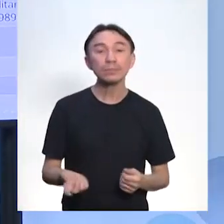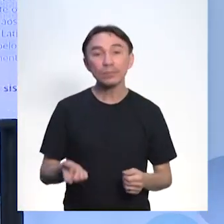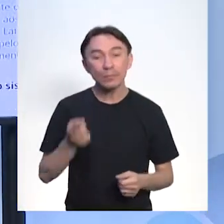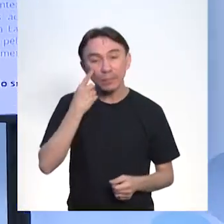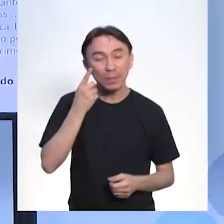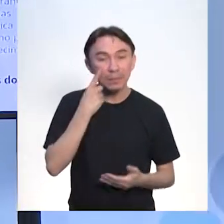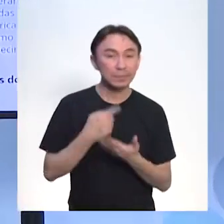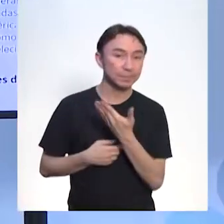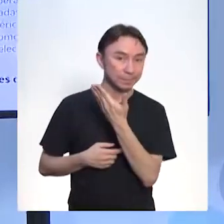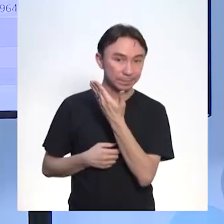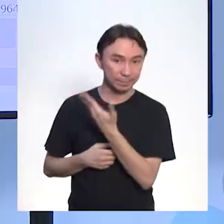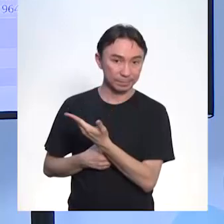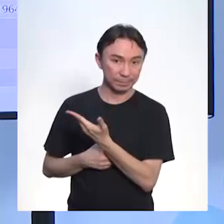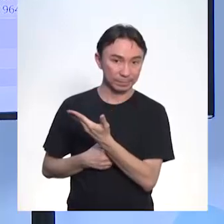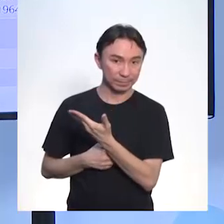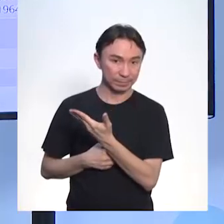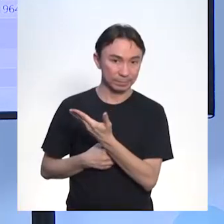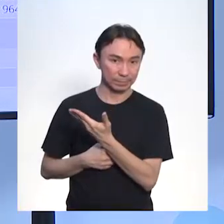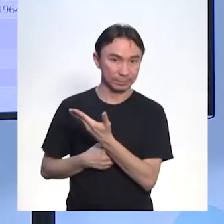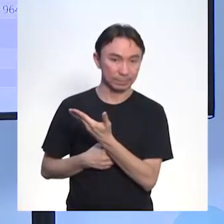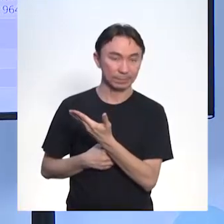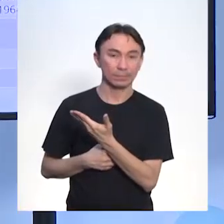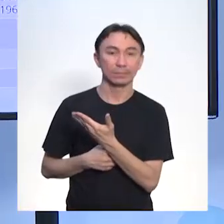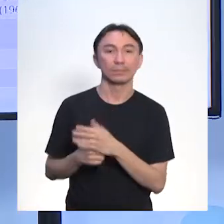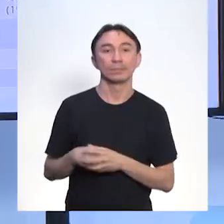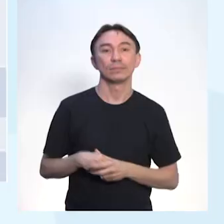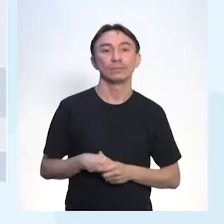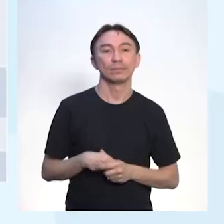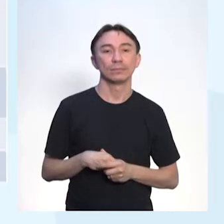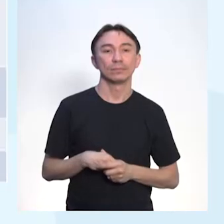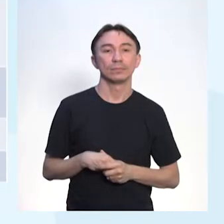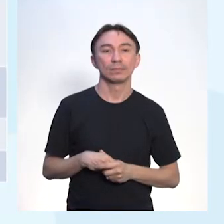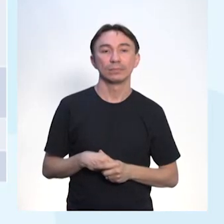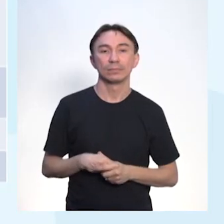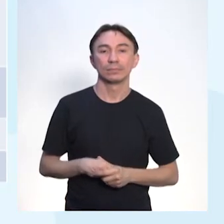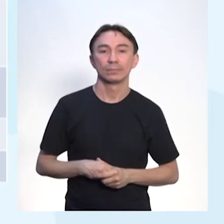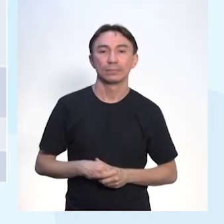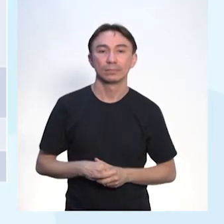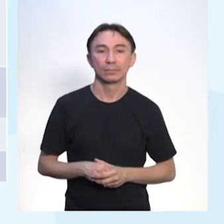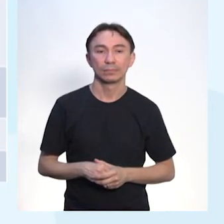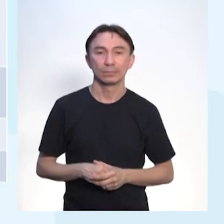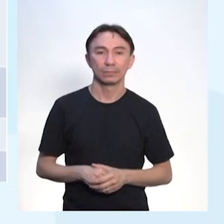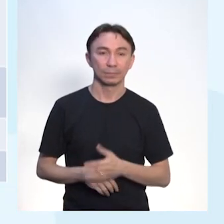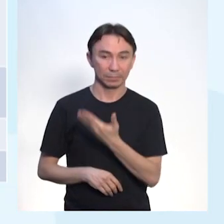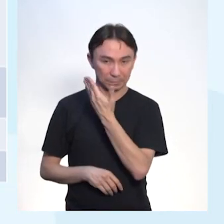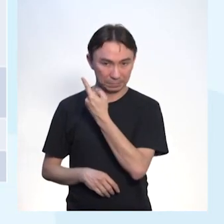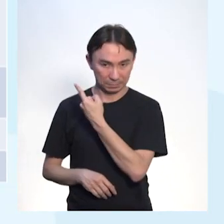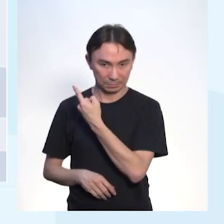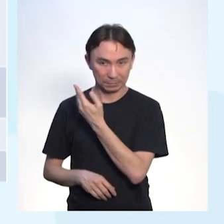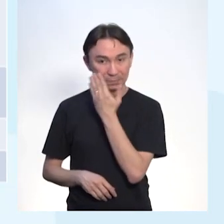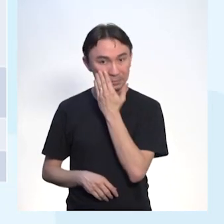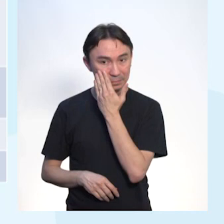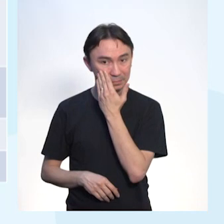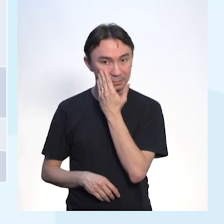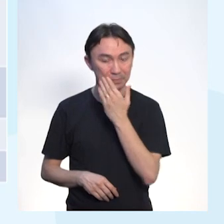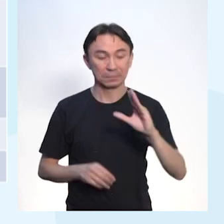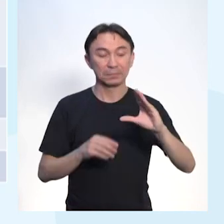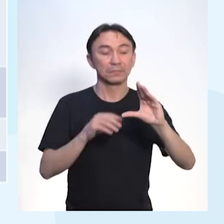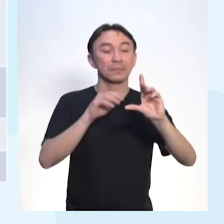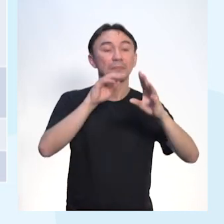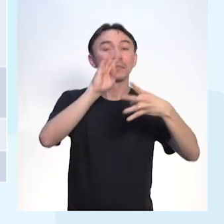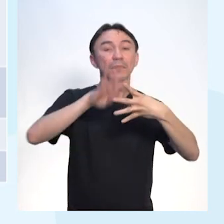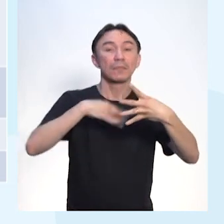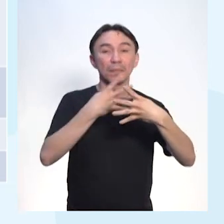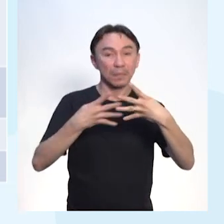próxima tela. Voltando mais uma, aí, de olho na tabela. Nessa tabela,